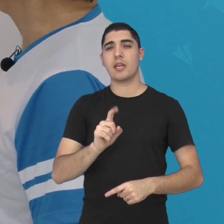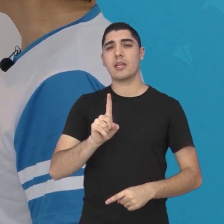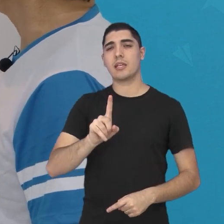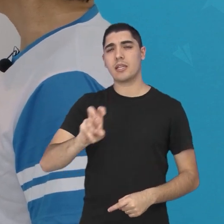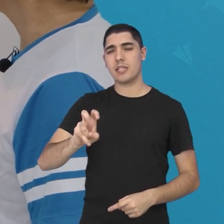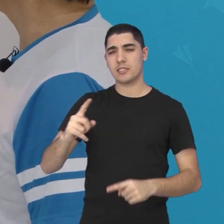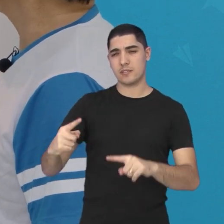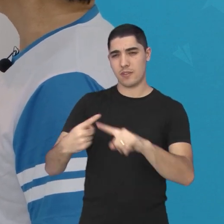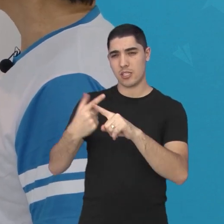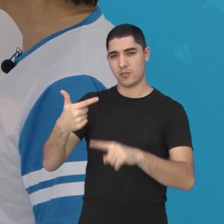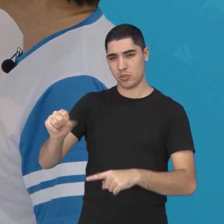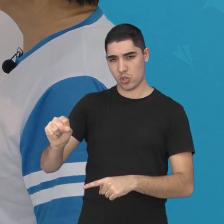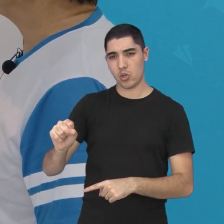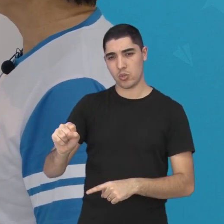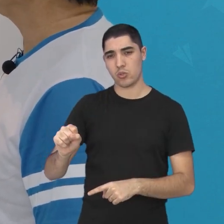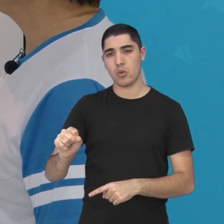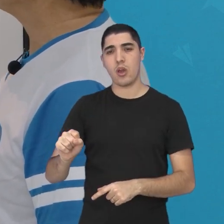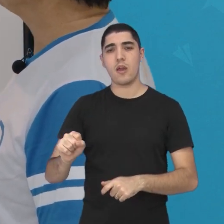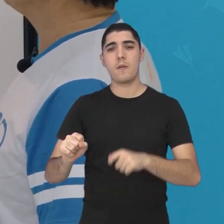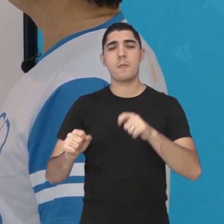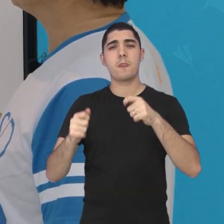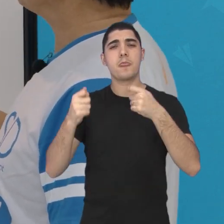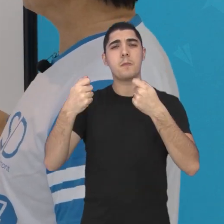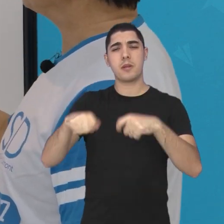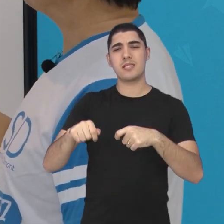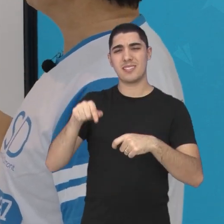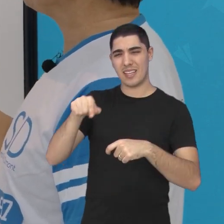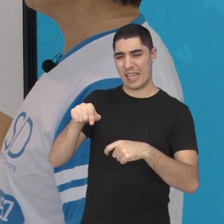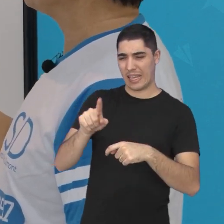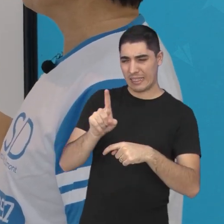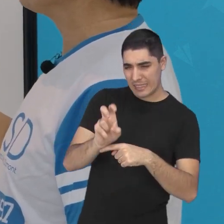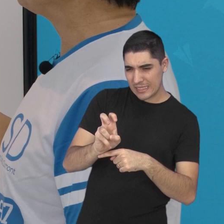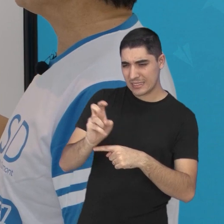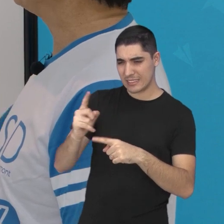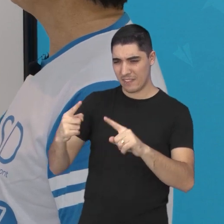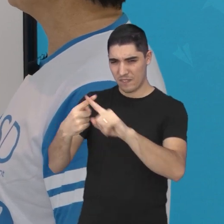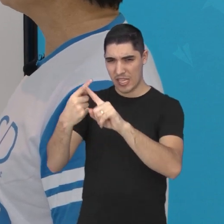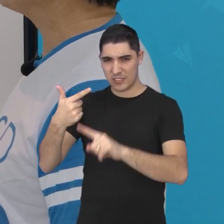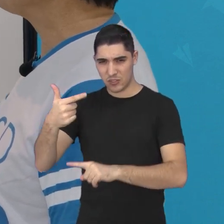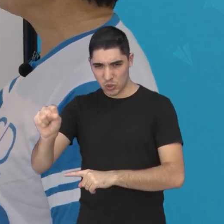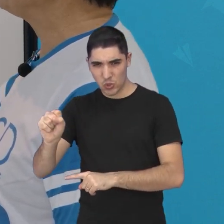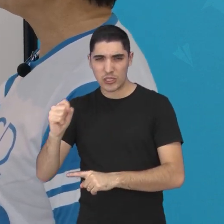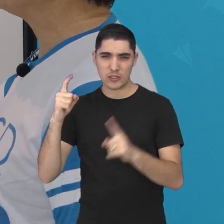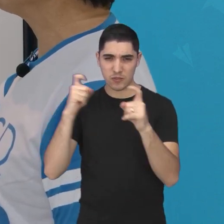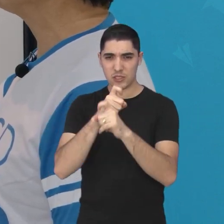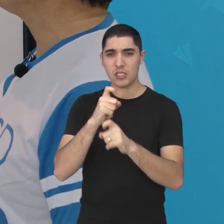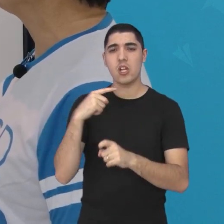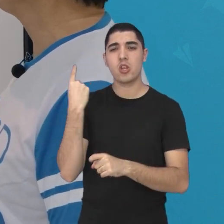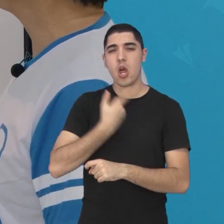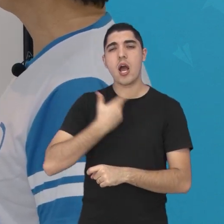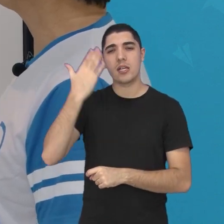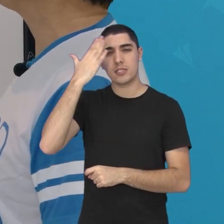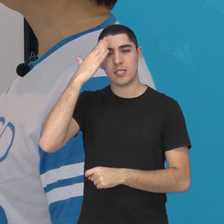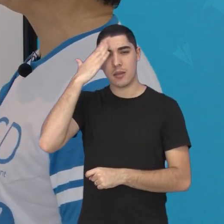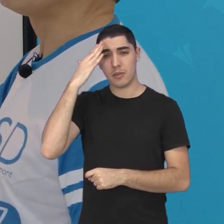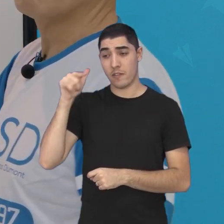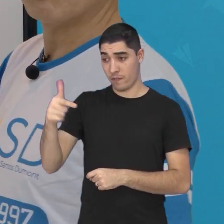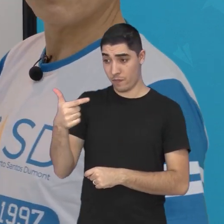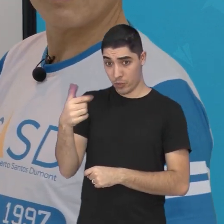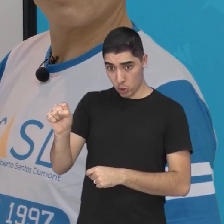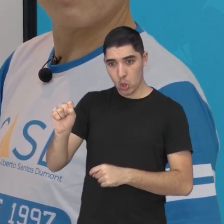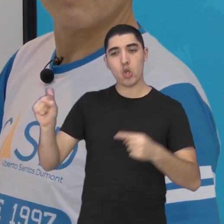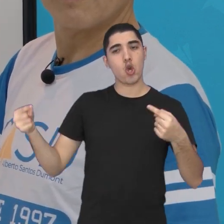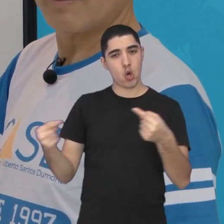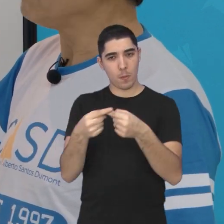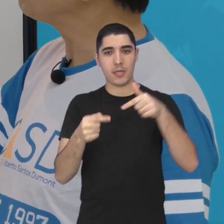15 vezes 28, a gente consegue, em vez de multiplicar 15 por 28, é meio complicado. A gente sabe que 28 é divisível